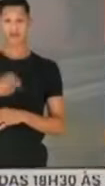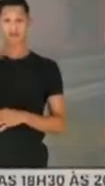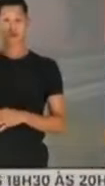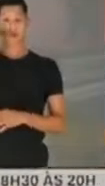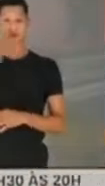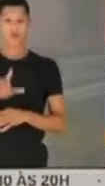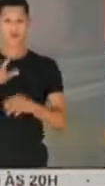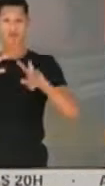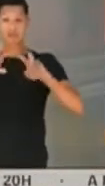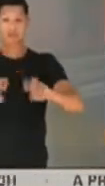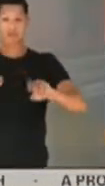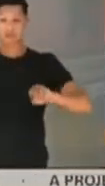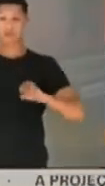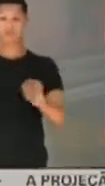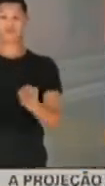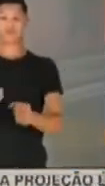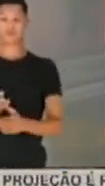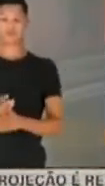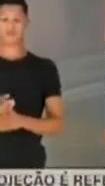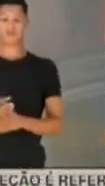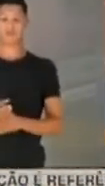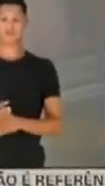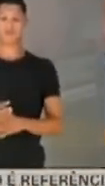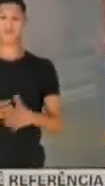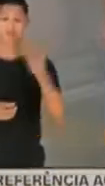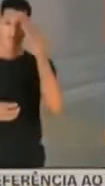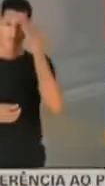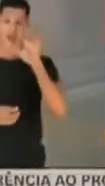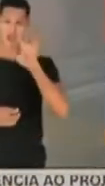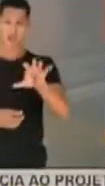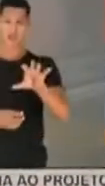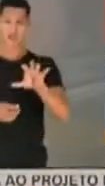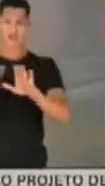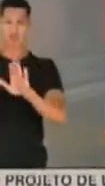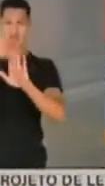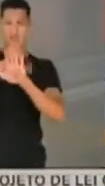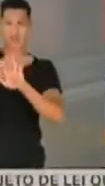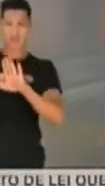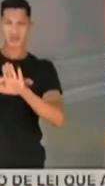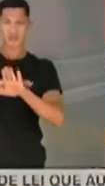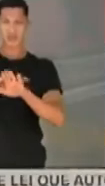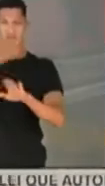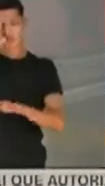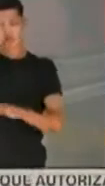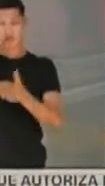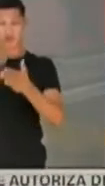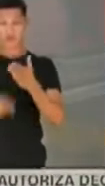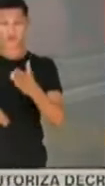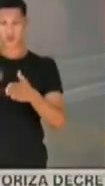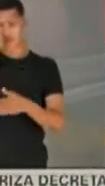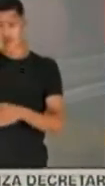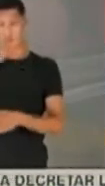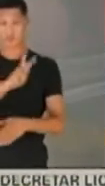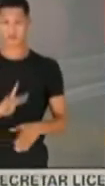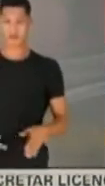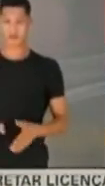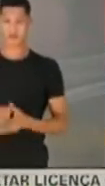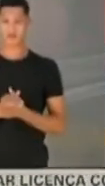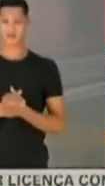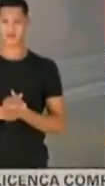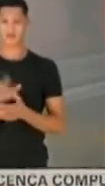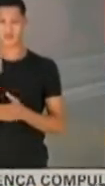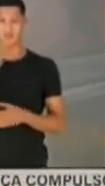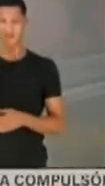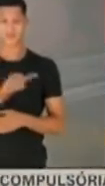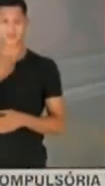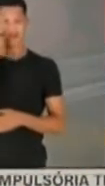depois de muito esforço. Será que é isso que está por trás, senhor relator, senhor presidente, que nós estamos vendo